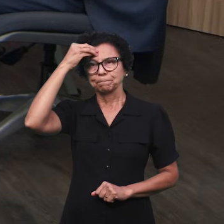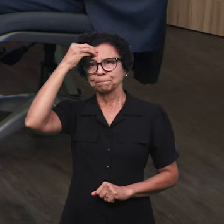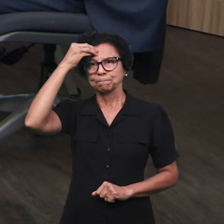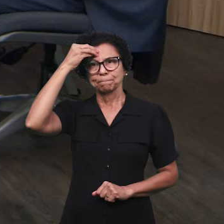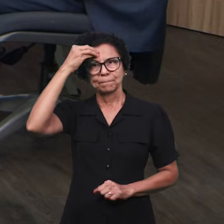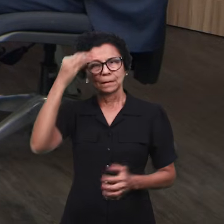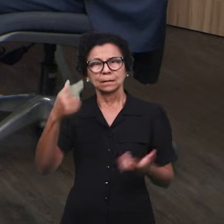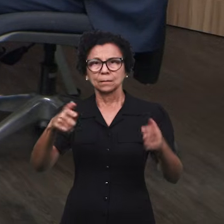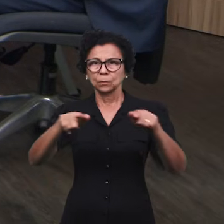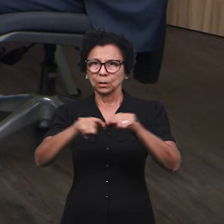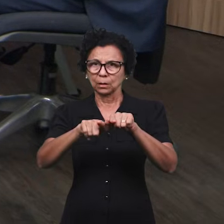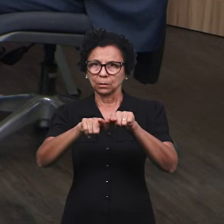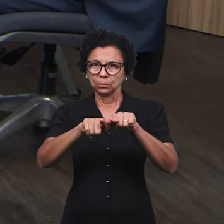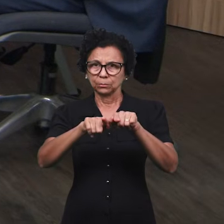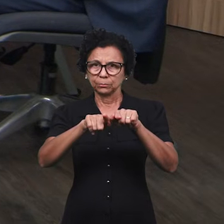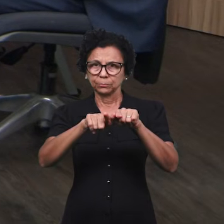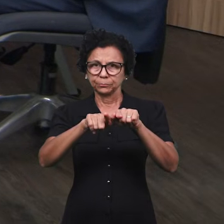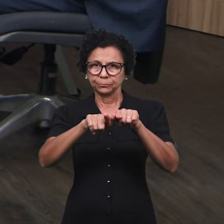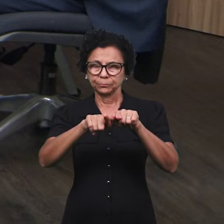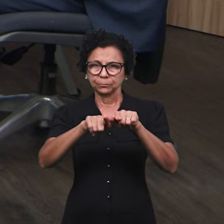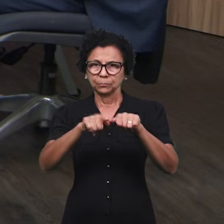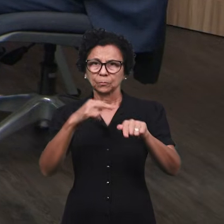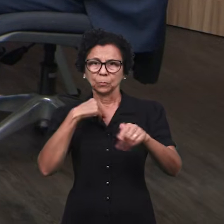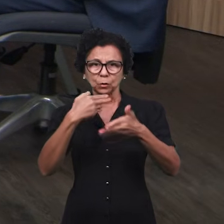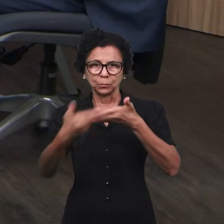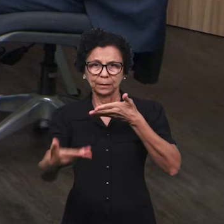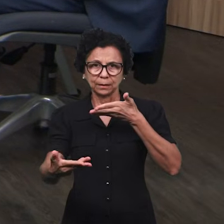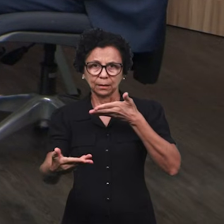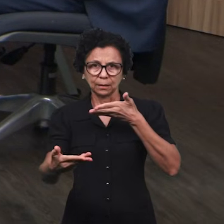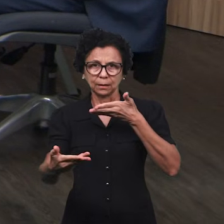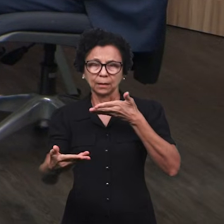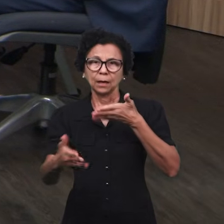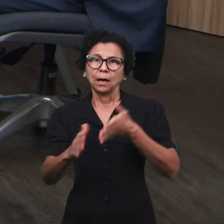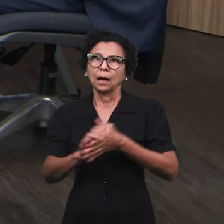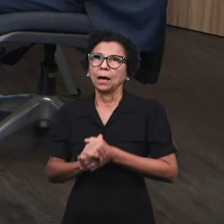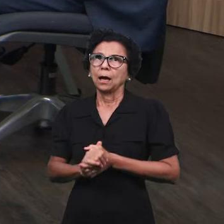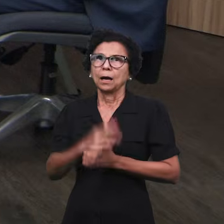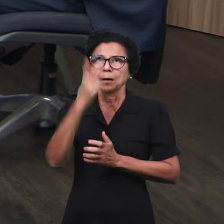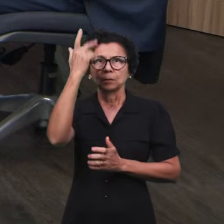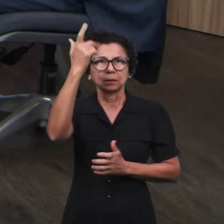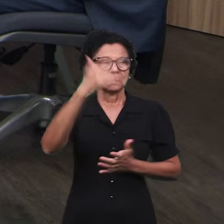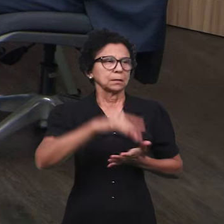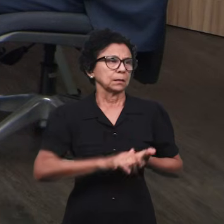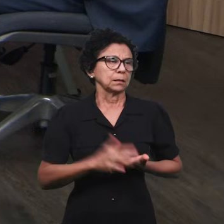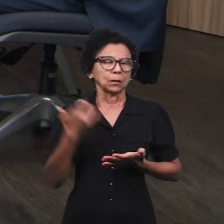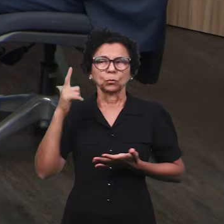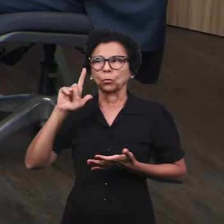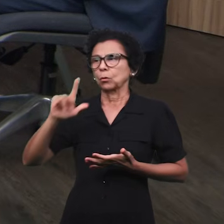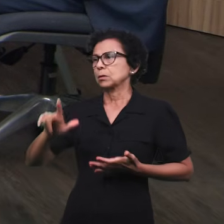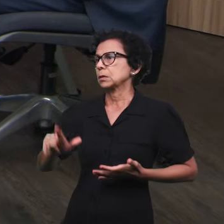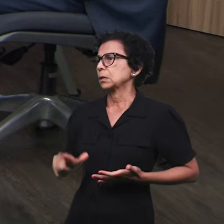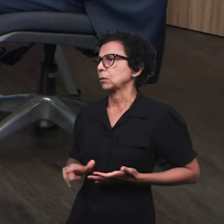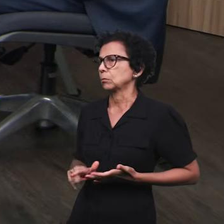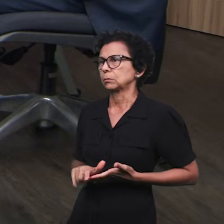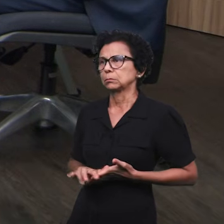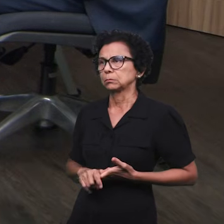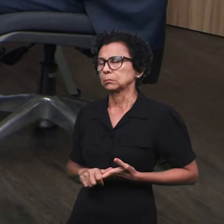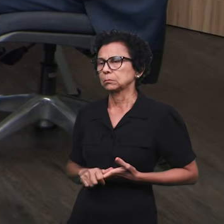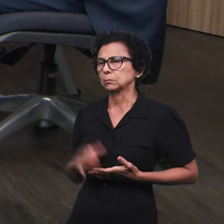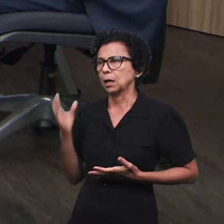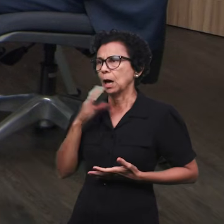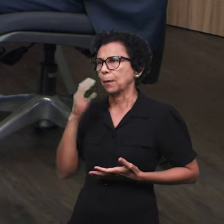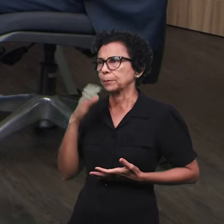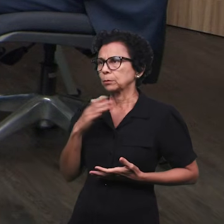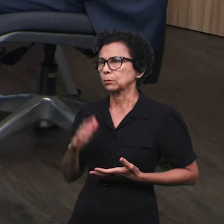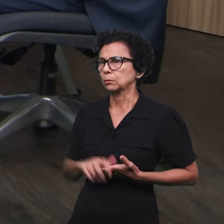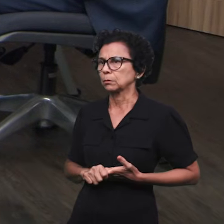as informações e tentar acompanhar. Ah, Priscila, eu não consigo acompanhar no mesmo ritmo, não tem problema, mas pega o contexto, o